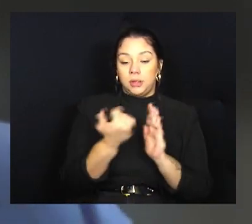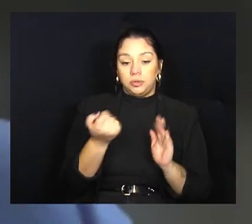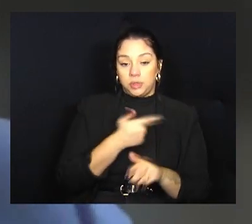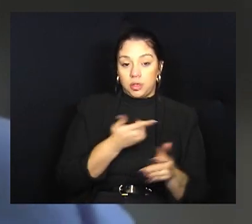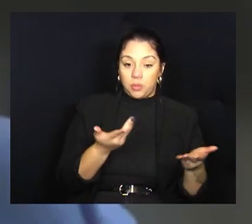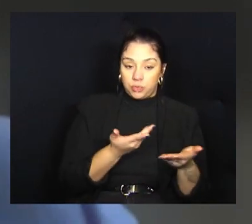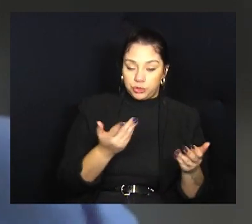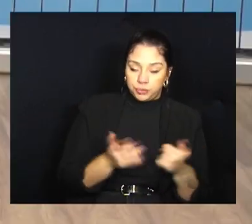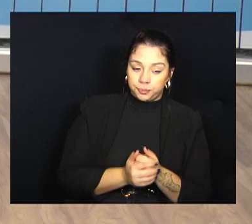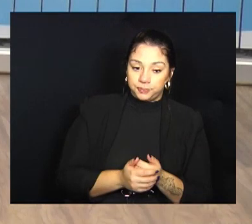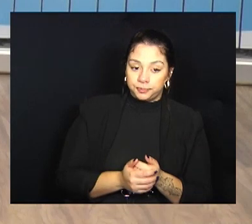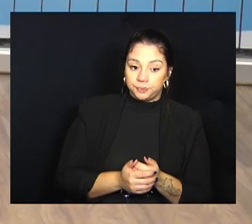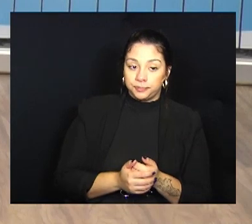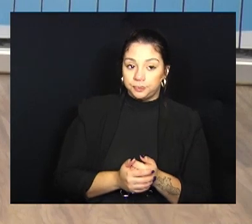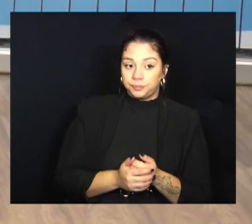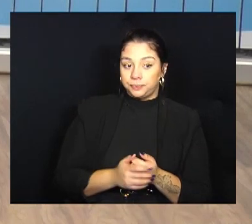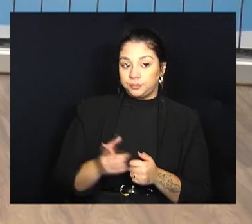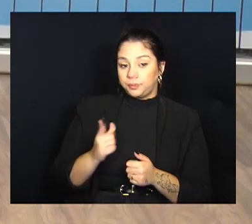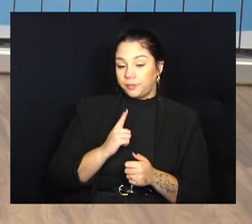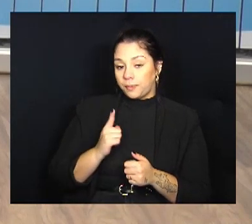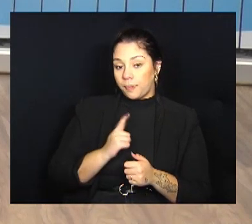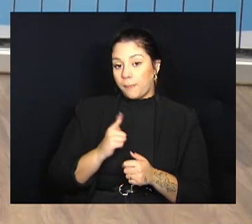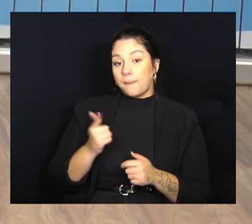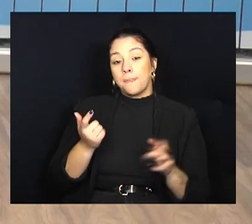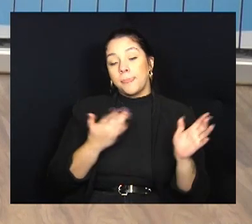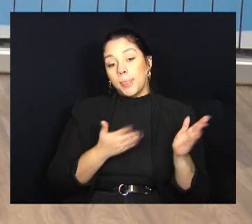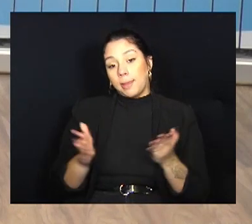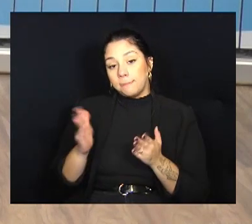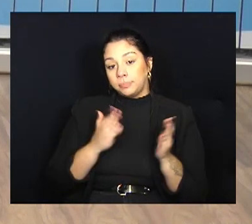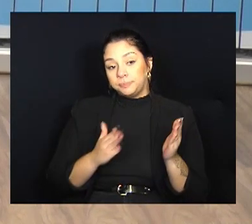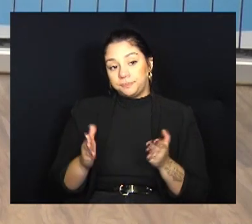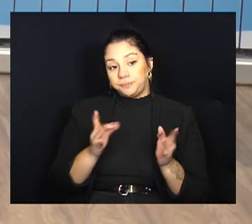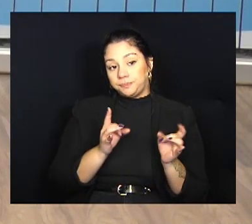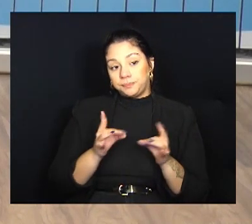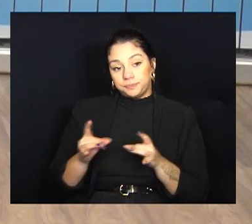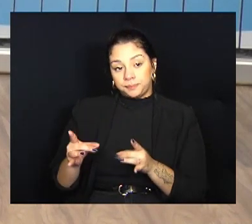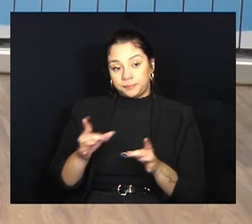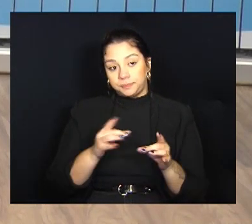essa sobretaxa sobre produção, comercialização e